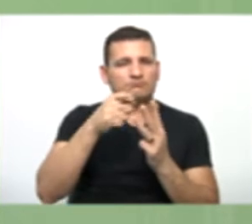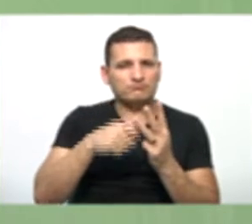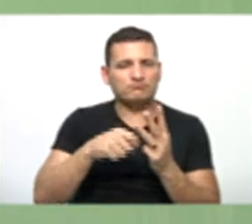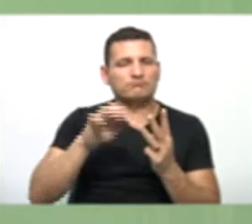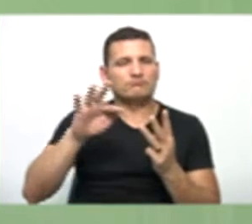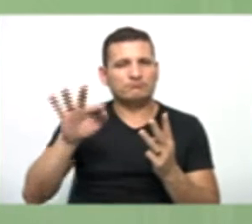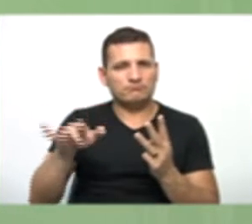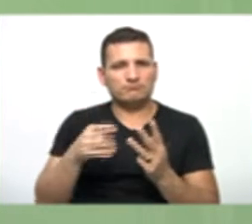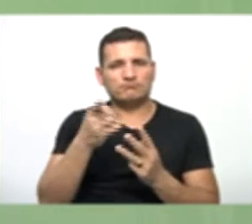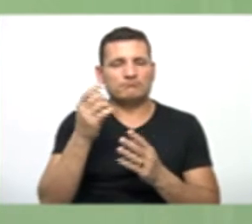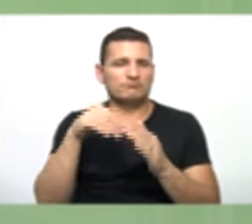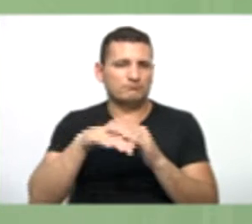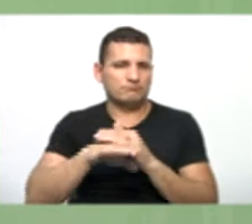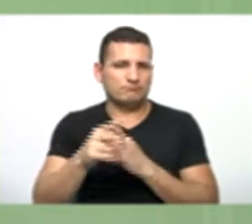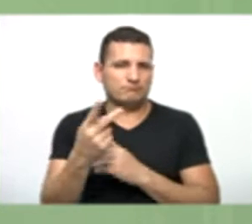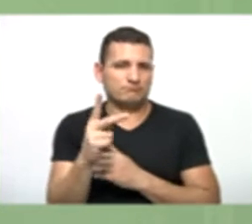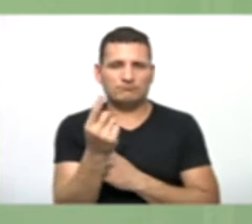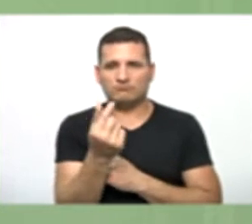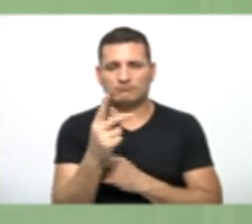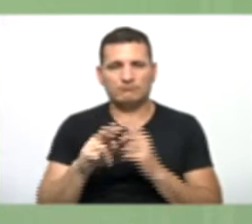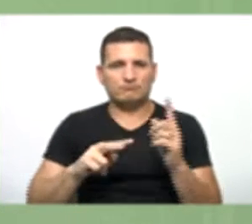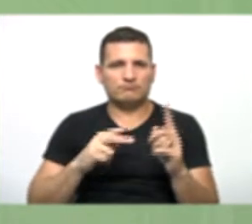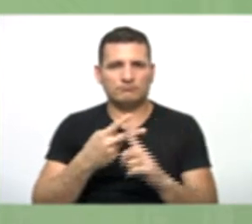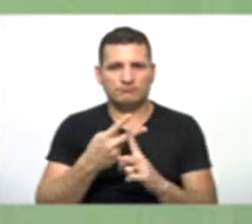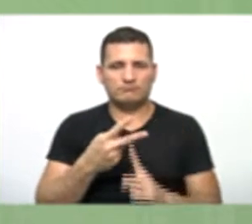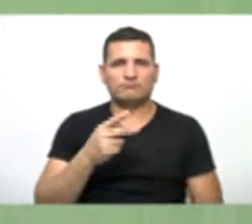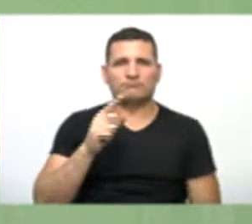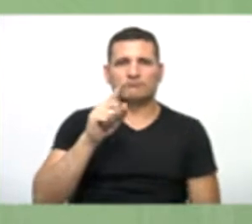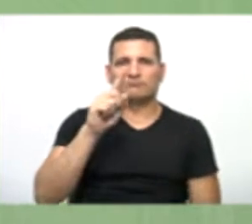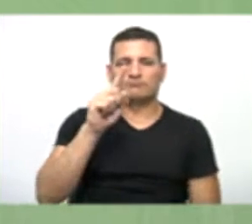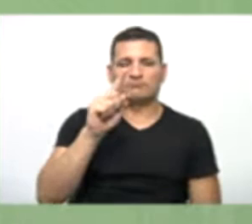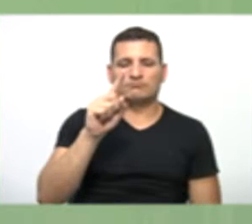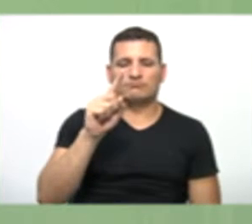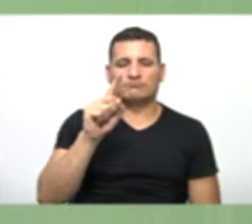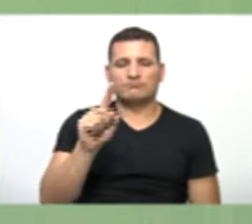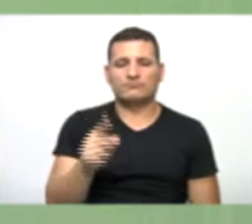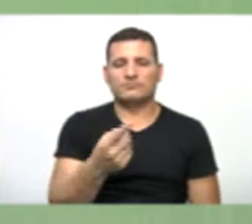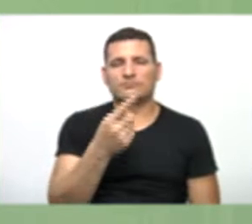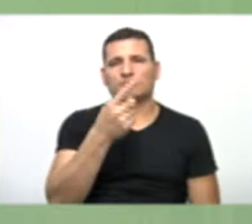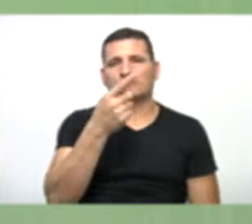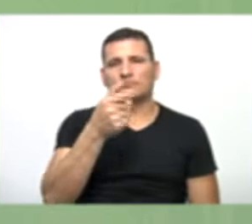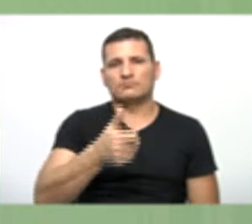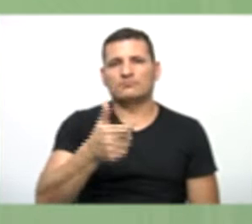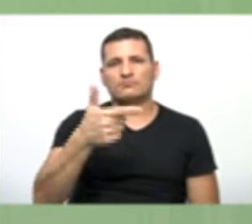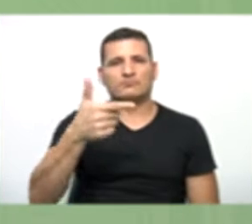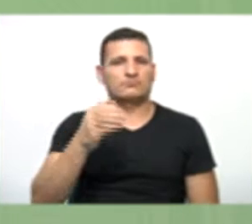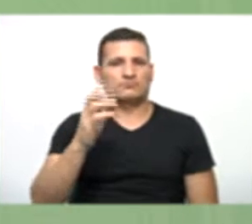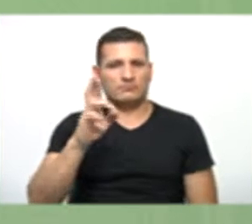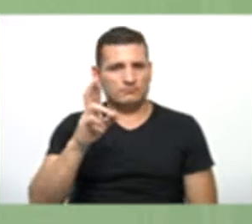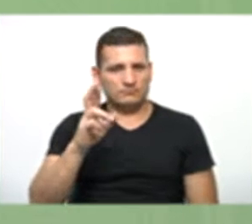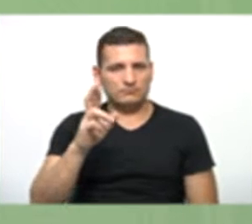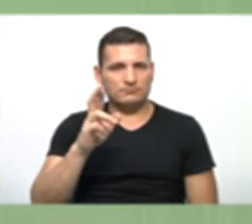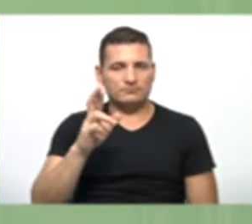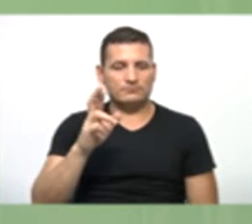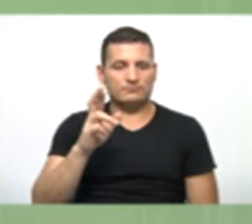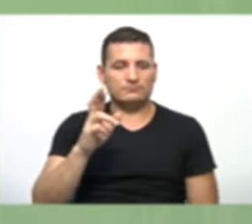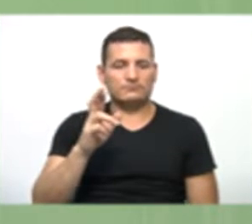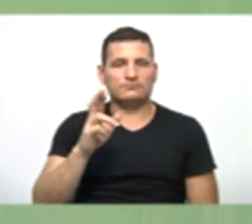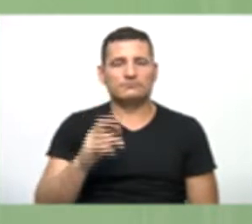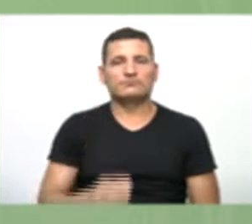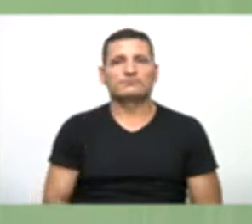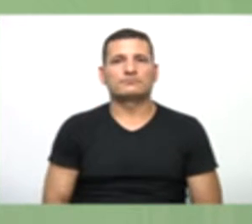ter na conta o seu capital de 1.000, mais os ganhos do período que foi de R$120.